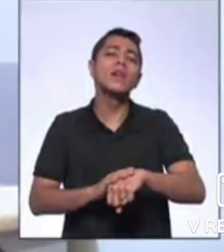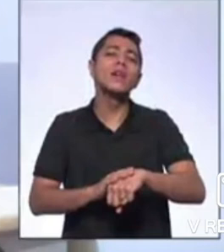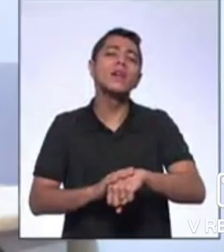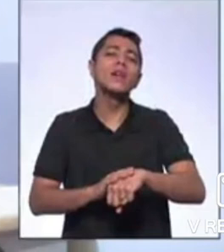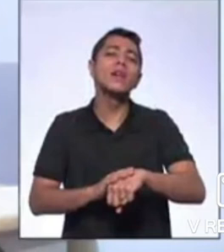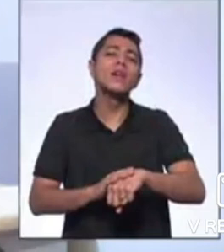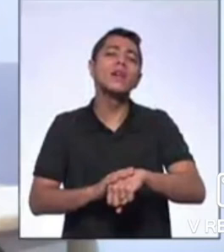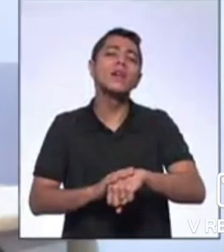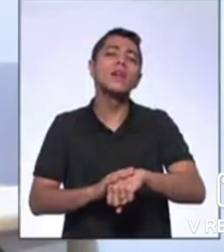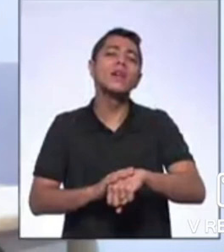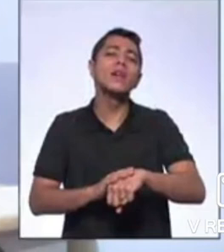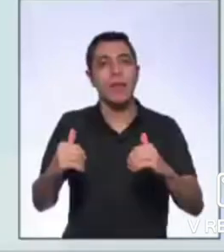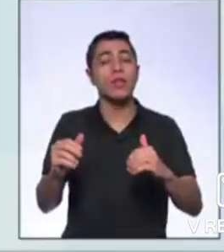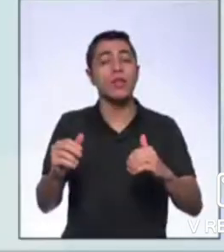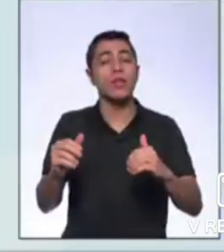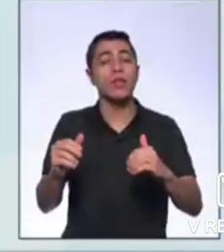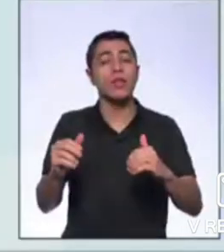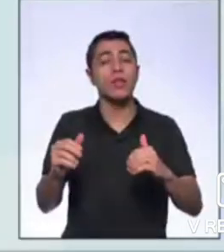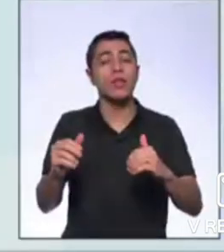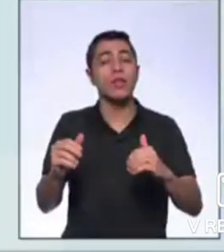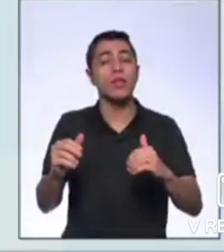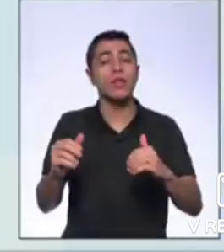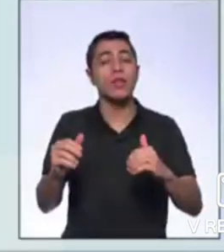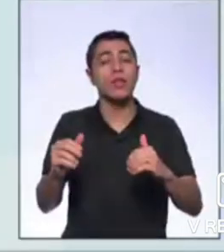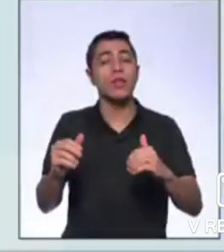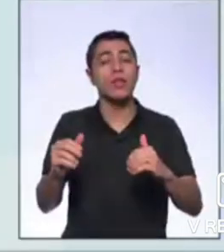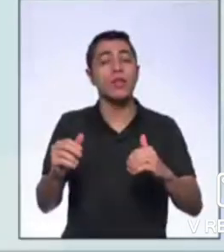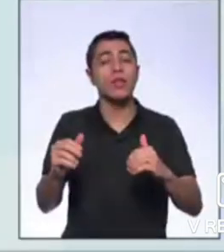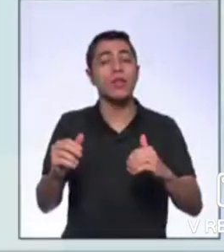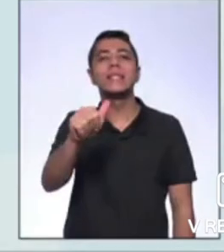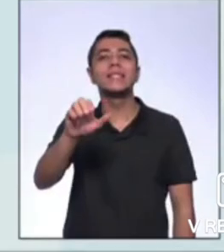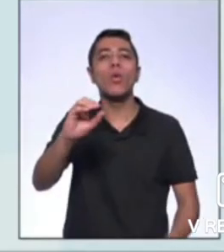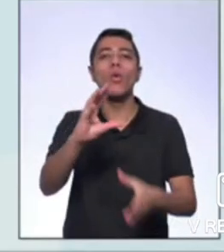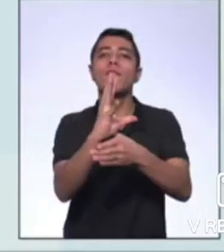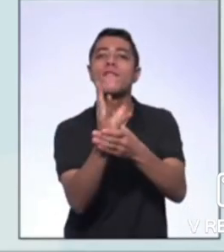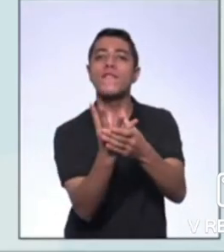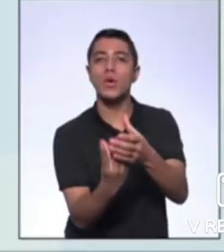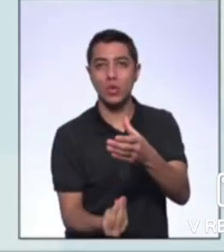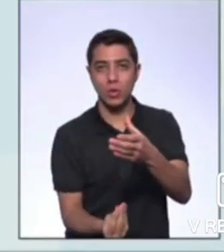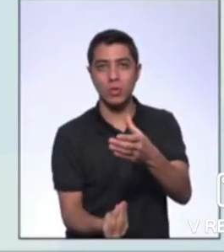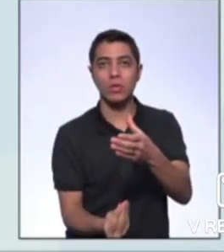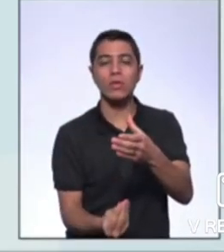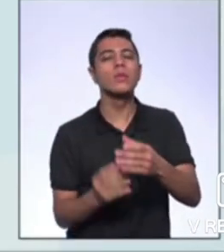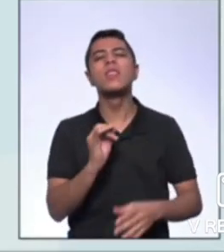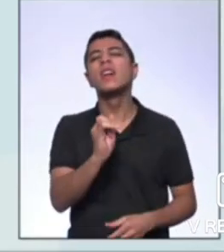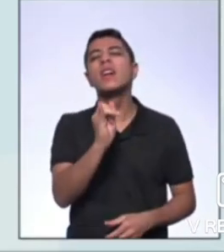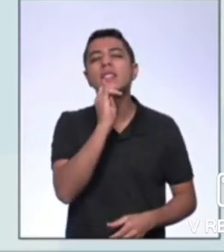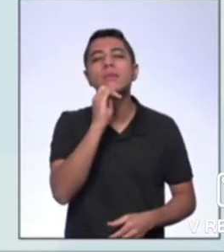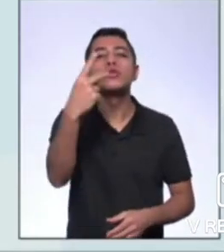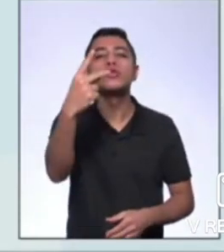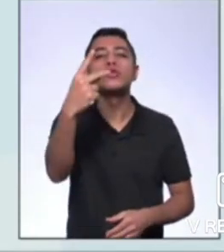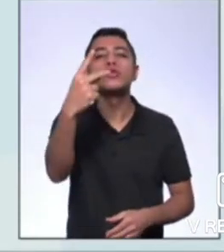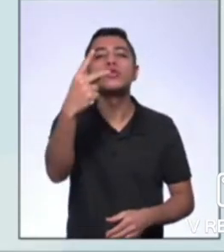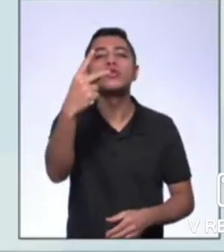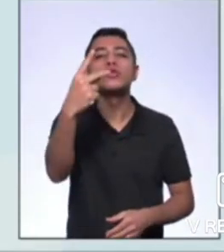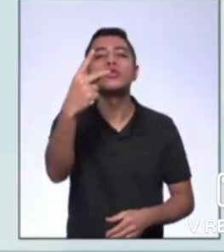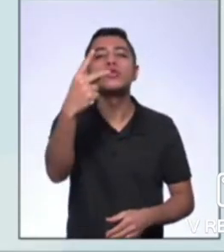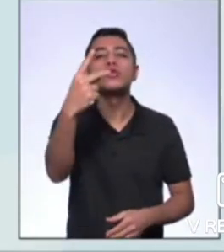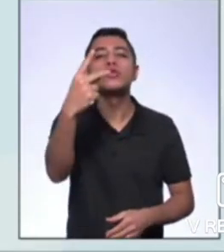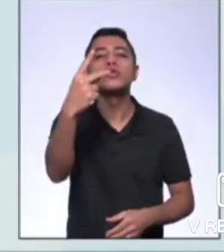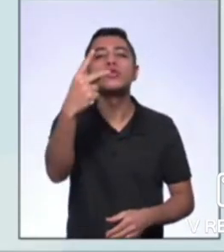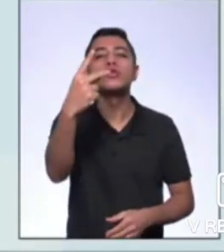Quando você vai fazer café na sua casa, você pega o pote de café, dissolve em água, depois você passa por um filtro, fazendo a